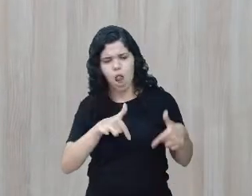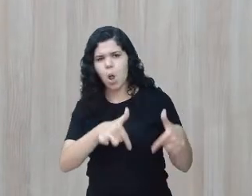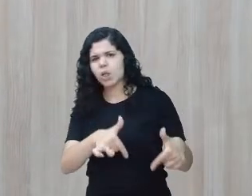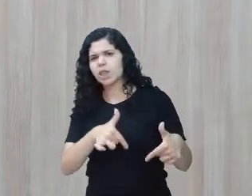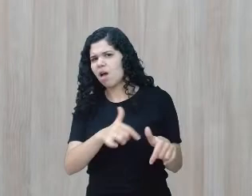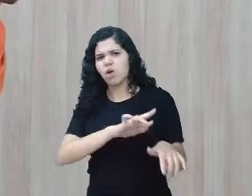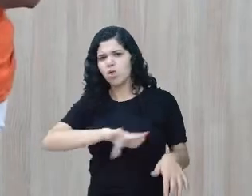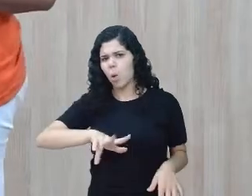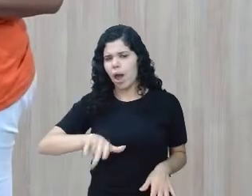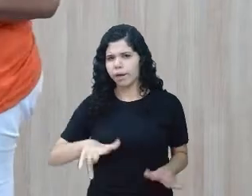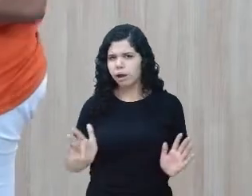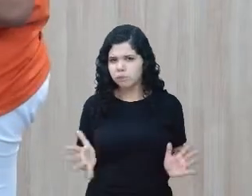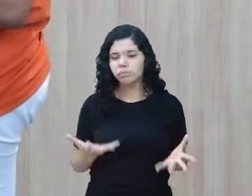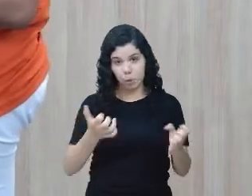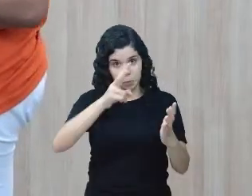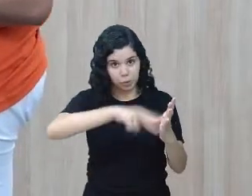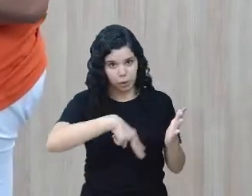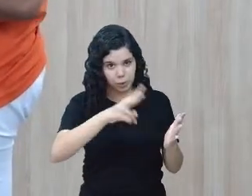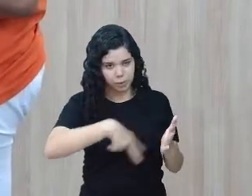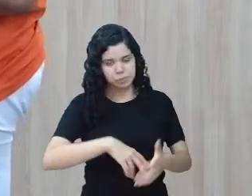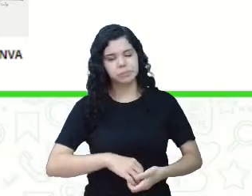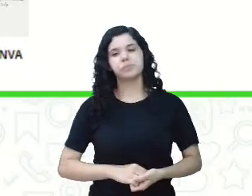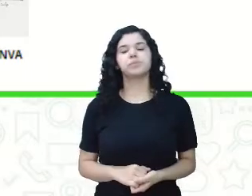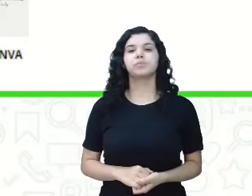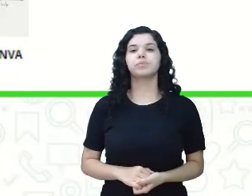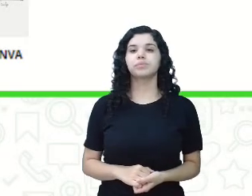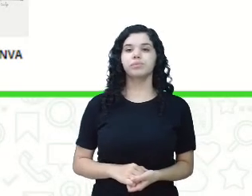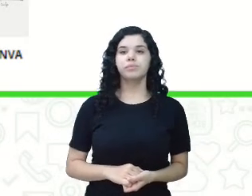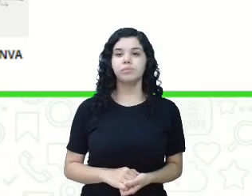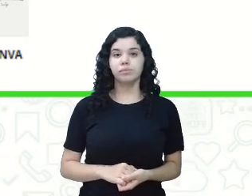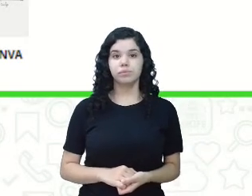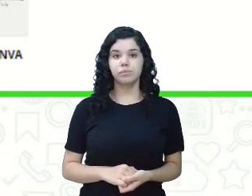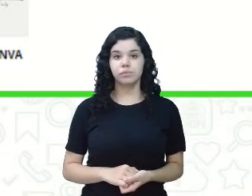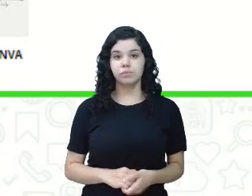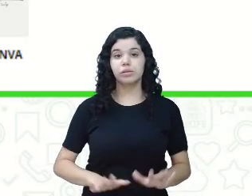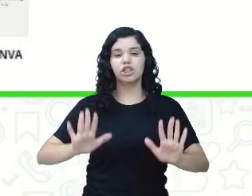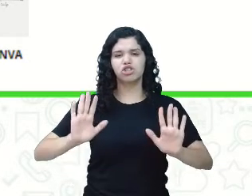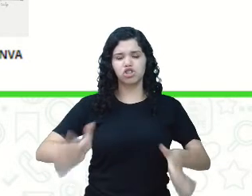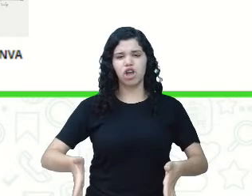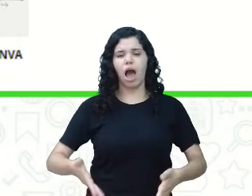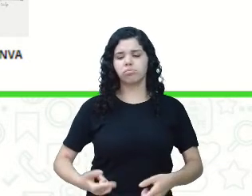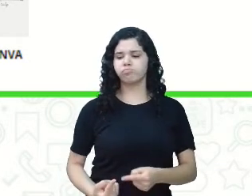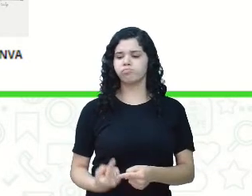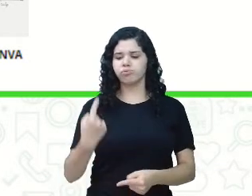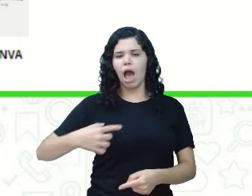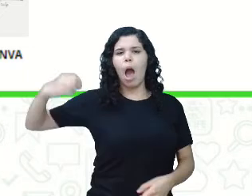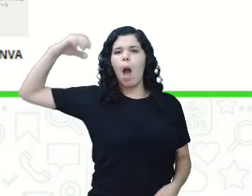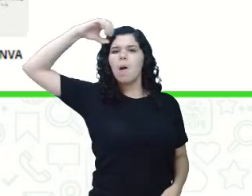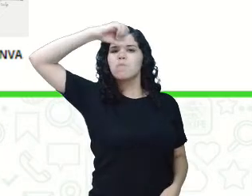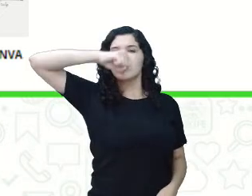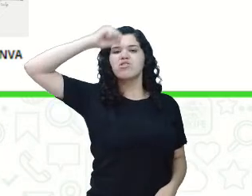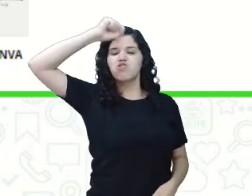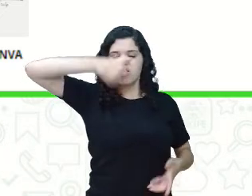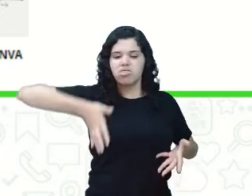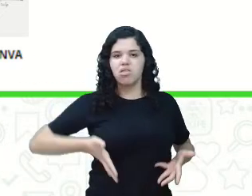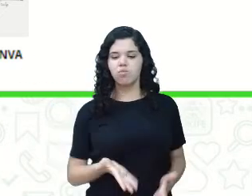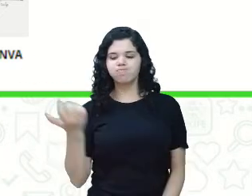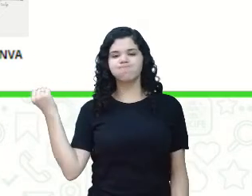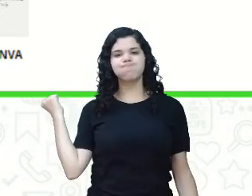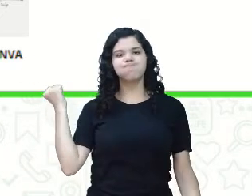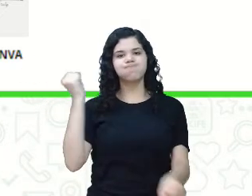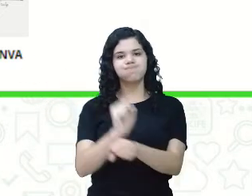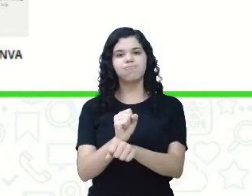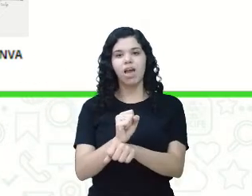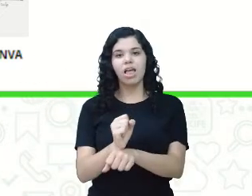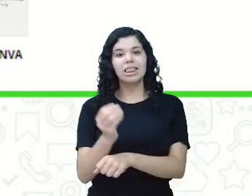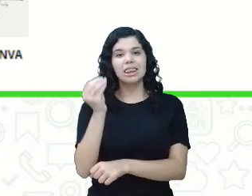resistência? Acompanhe a leitura. Aprenderam desde cedo a viver na escravidão e buscavam